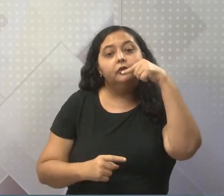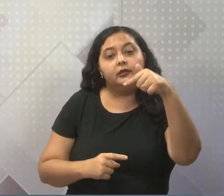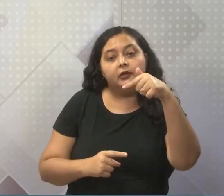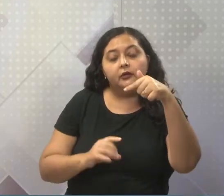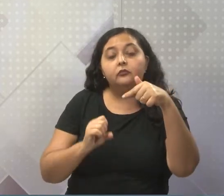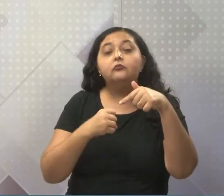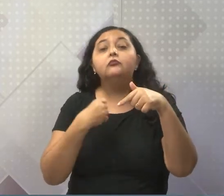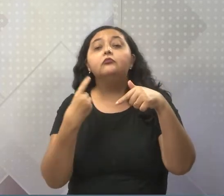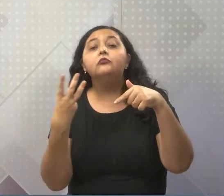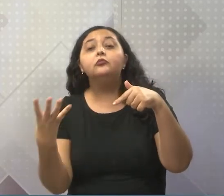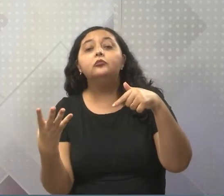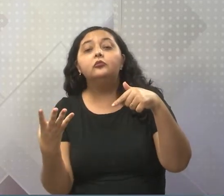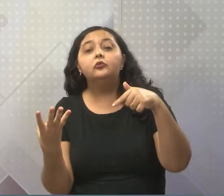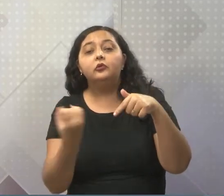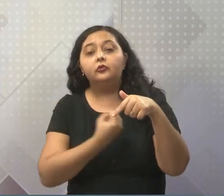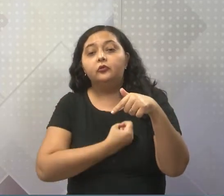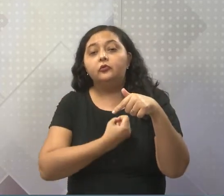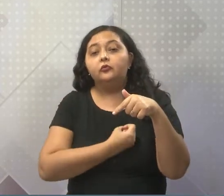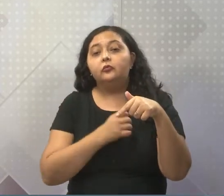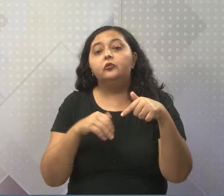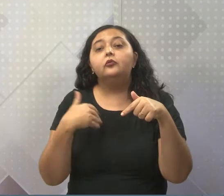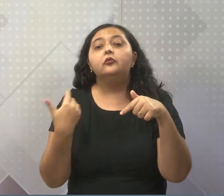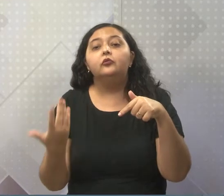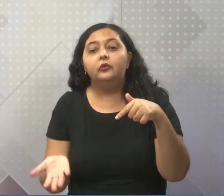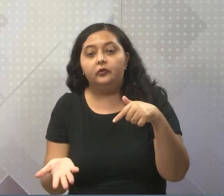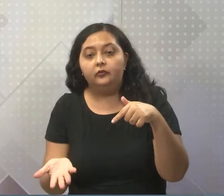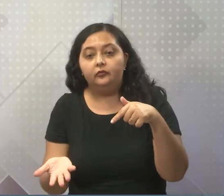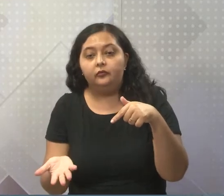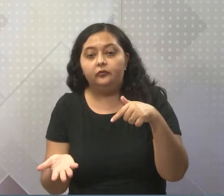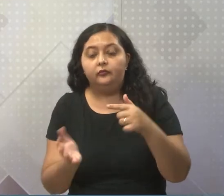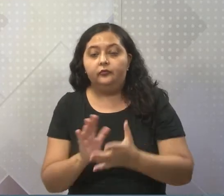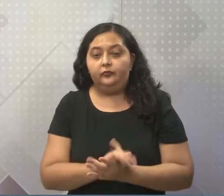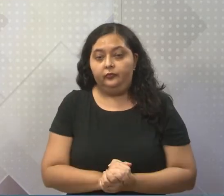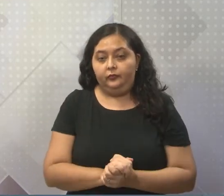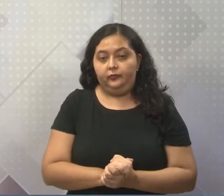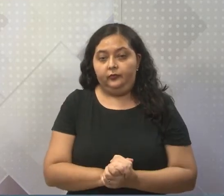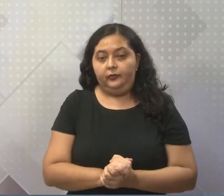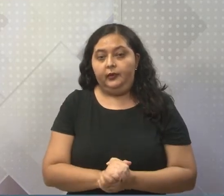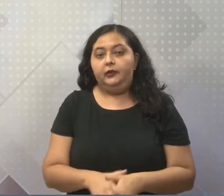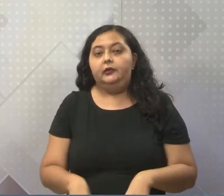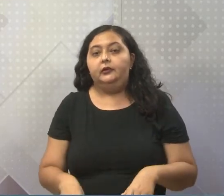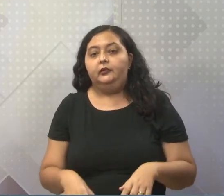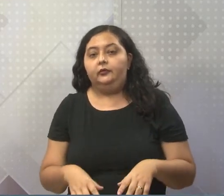quanto? Bem, já está determinado que aqui terá que ser